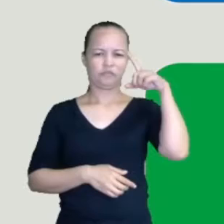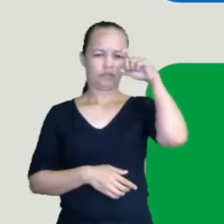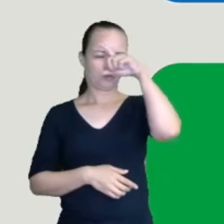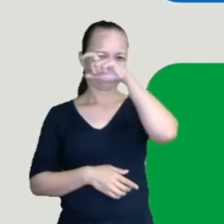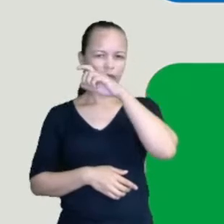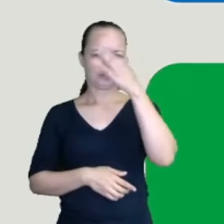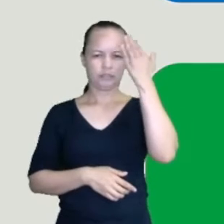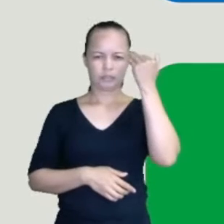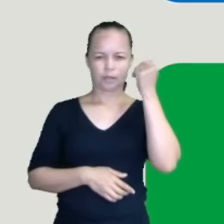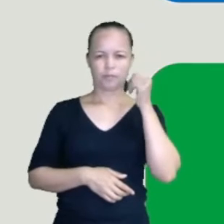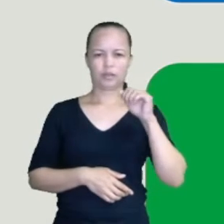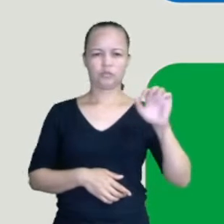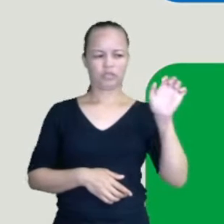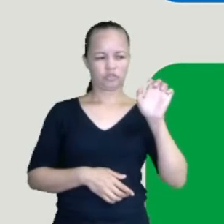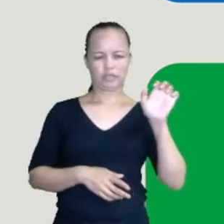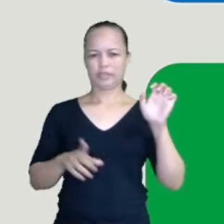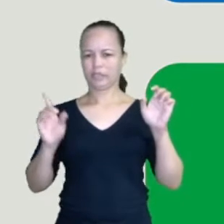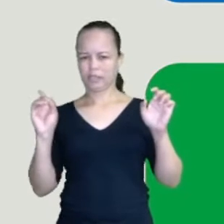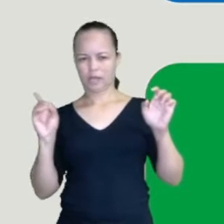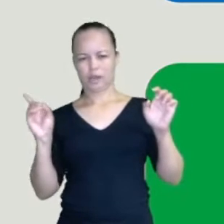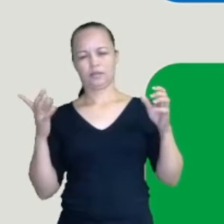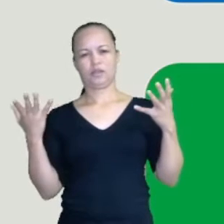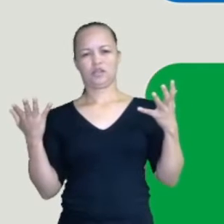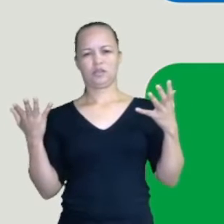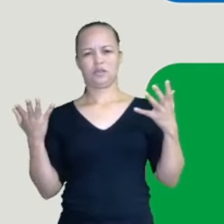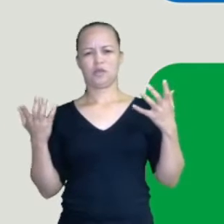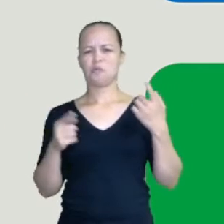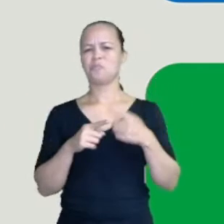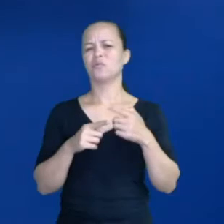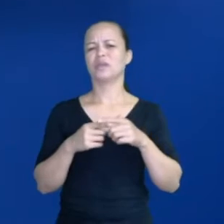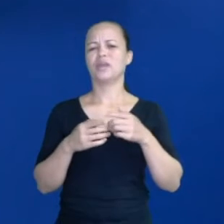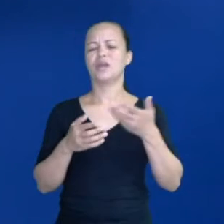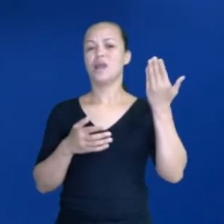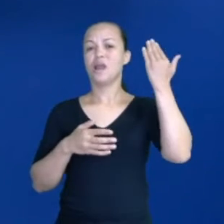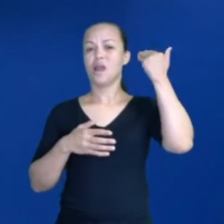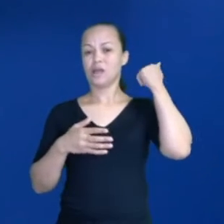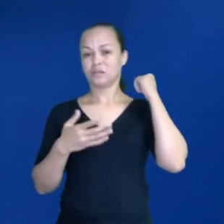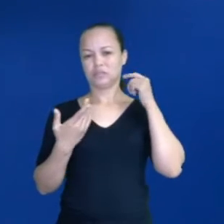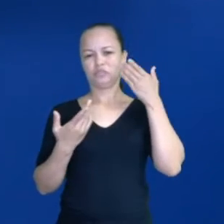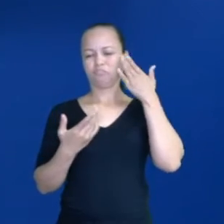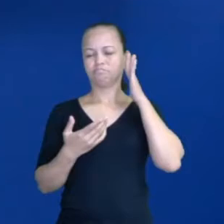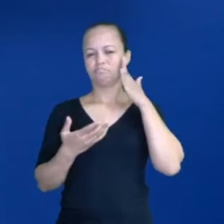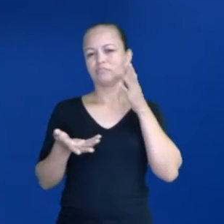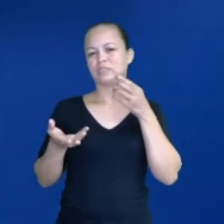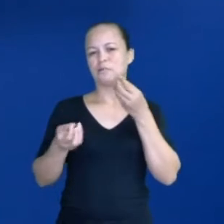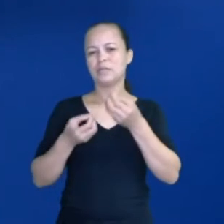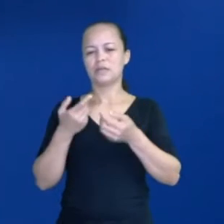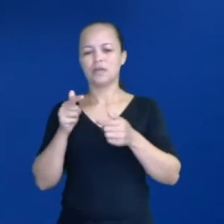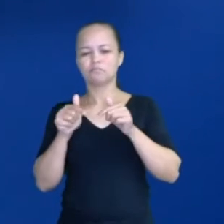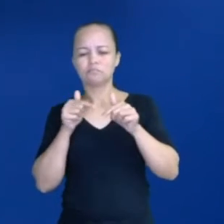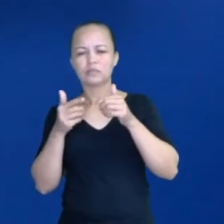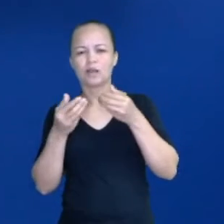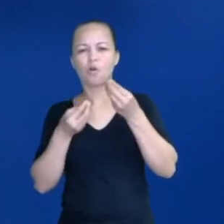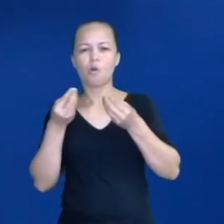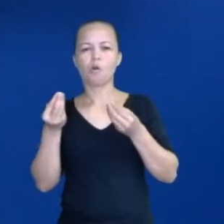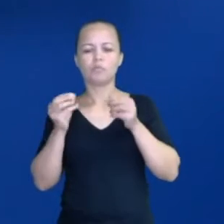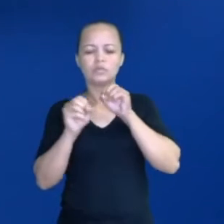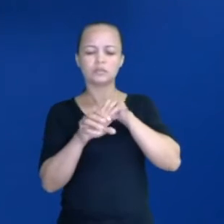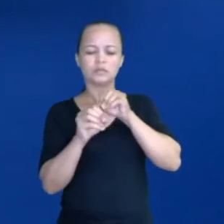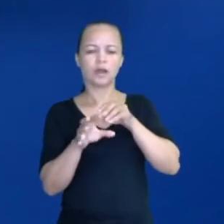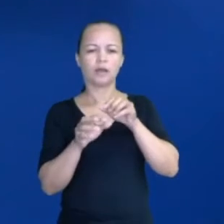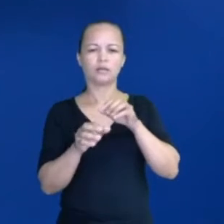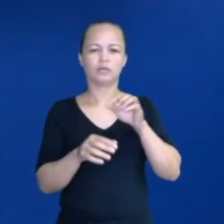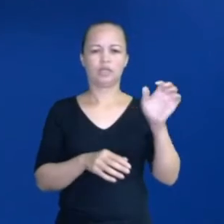direita? Muita gente tem dificuldade. Sabe por quê? Porque não foi trabalhado lá quando criancinha. Não foi trabalhado em você o que é esquerda e o que